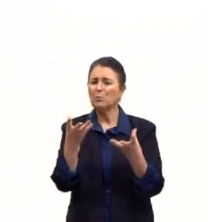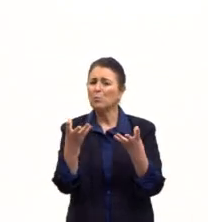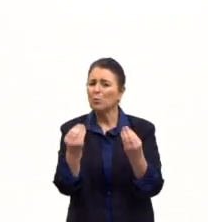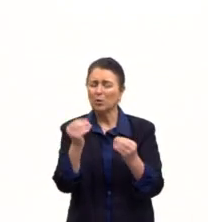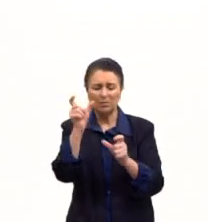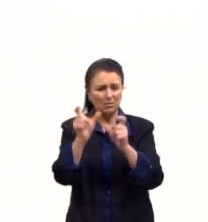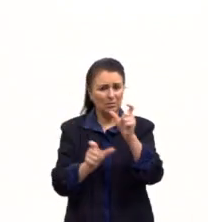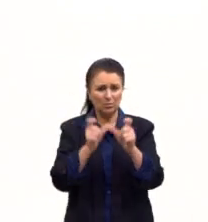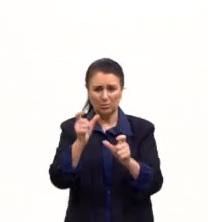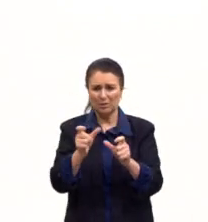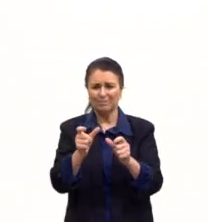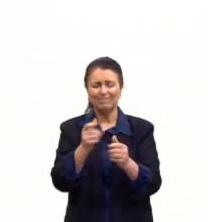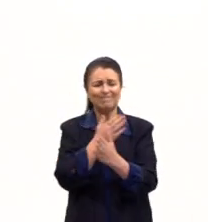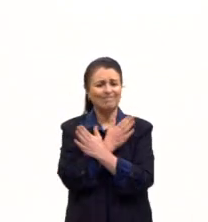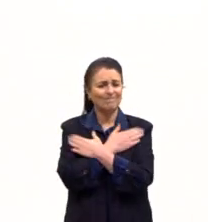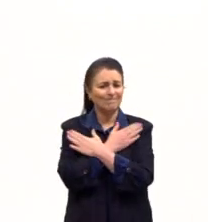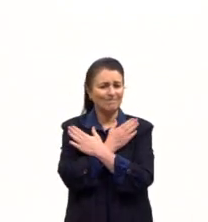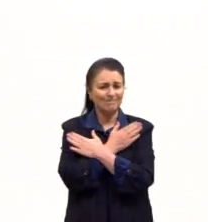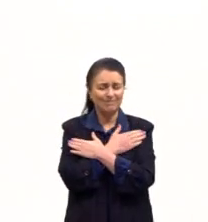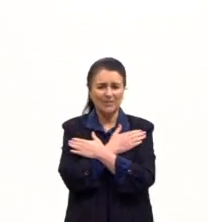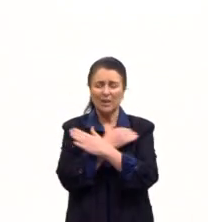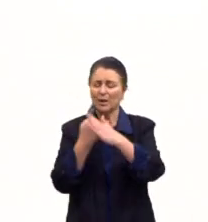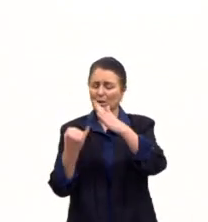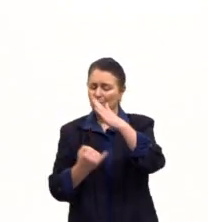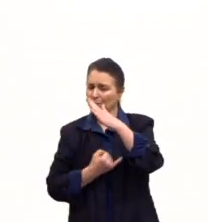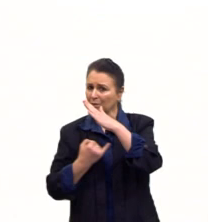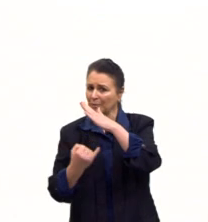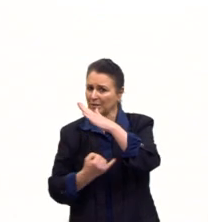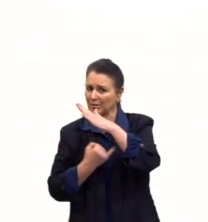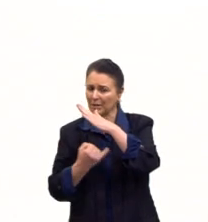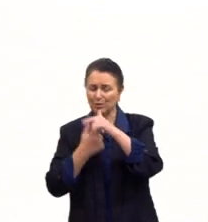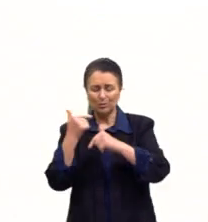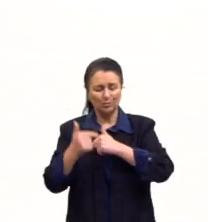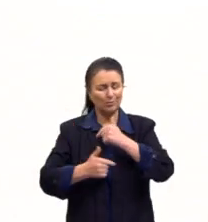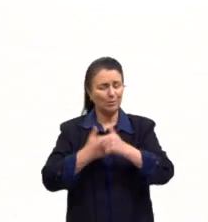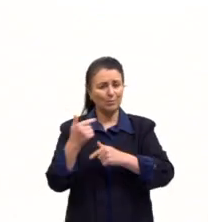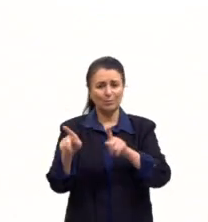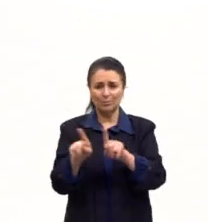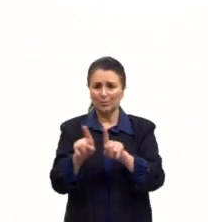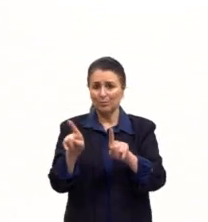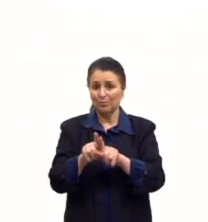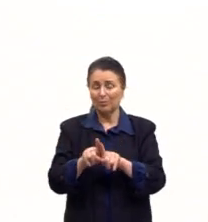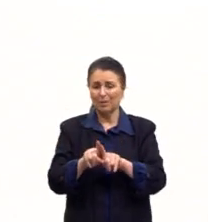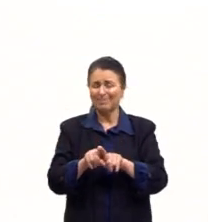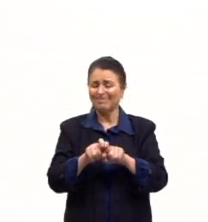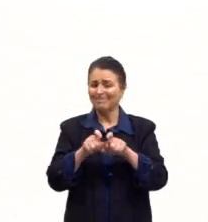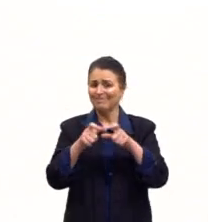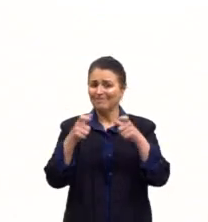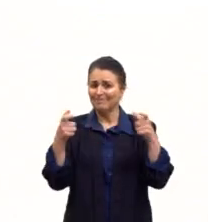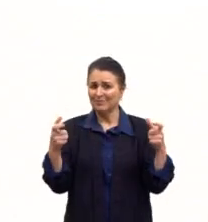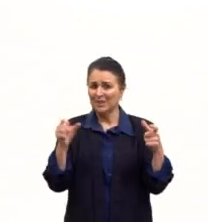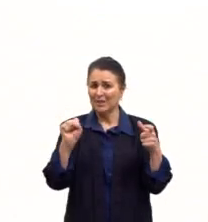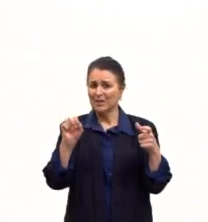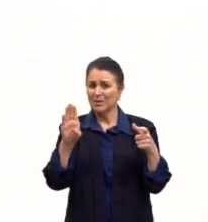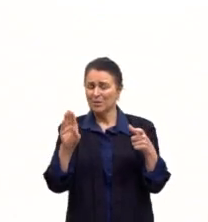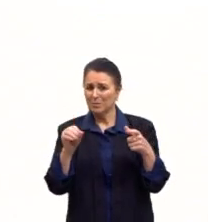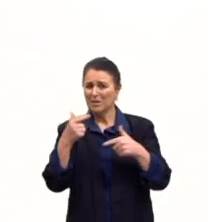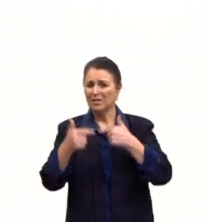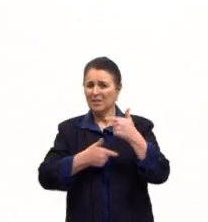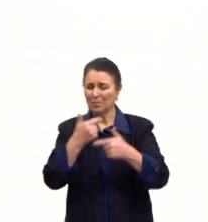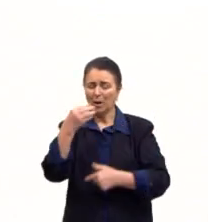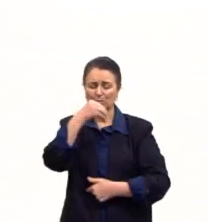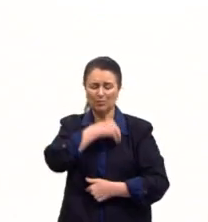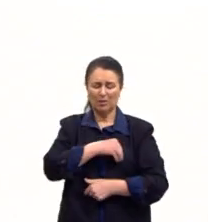desemprego é enorme a informalidade também né se torna um grande entre sobre empregos e salários